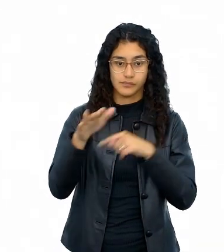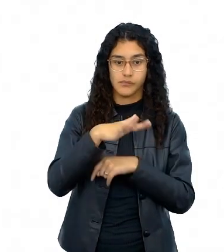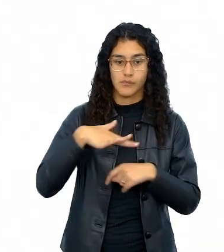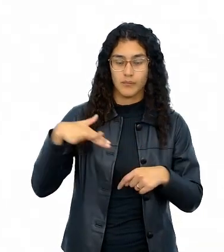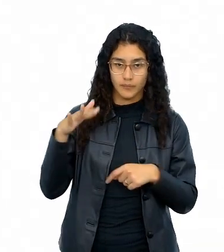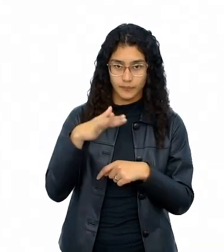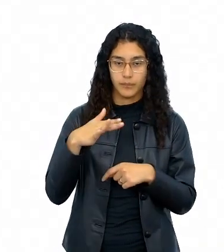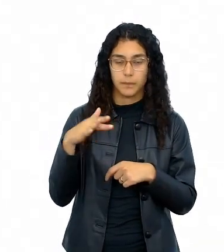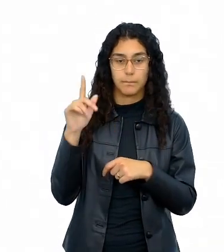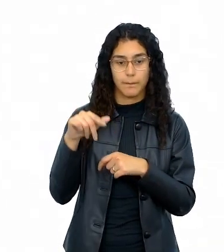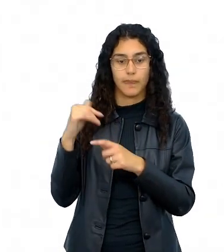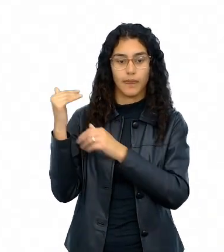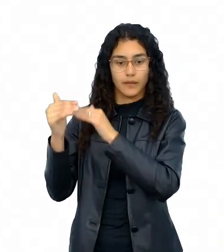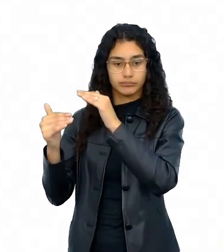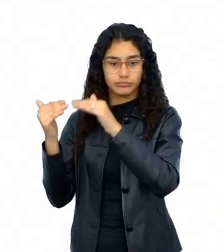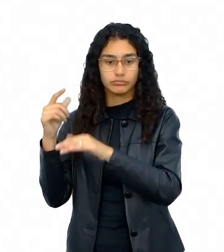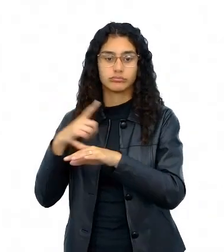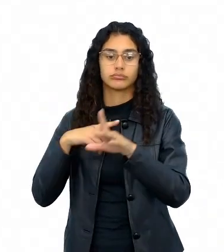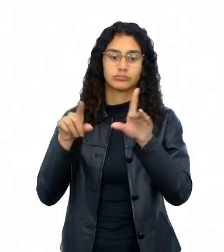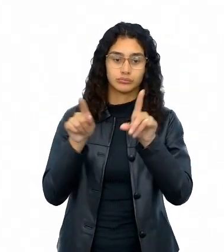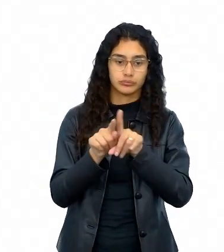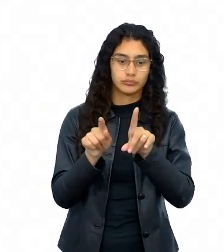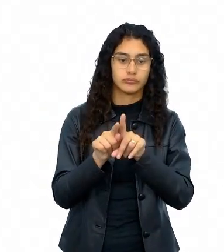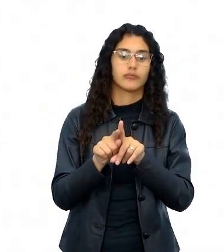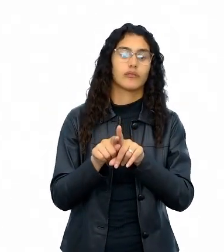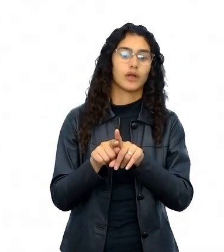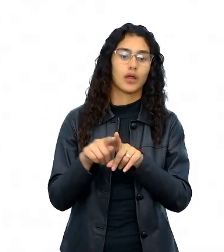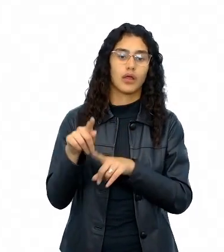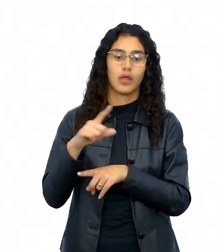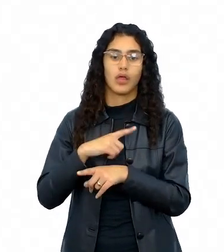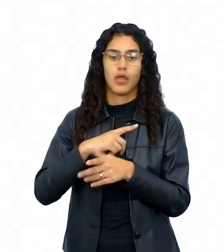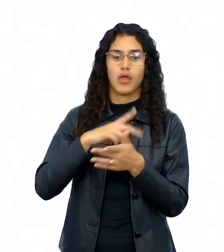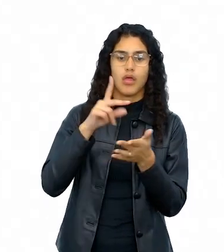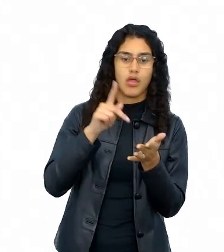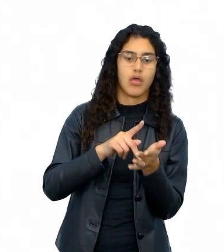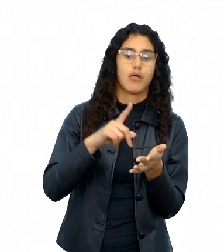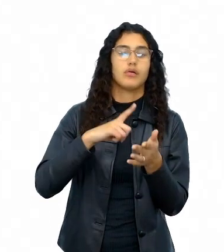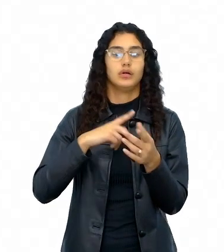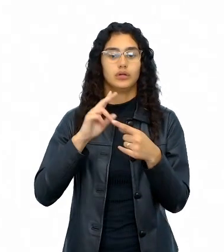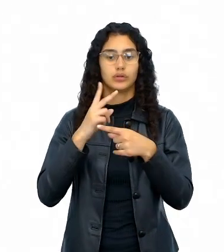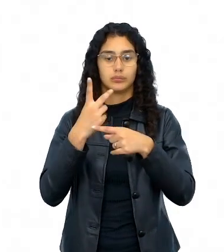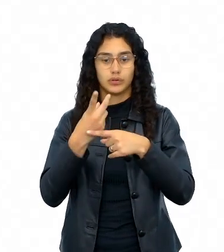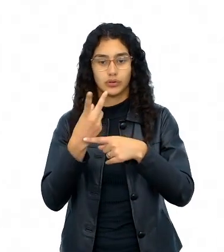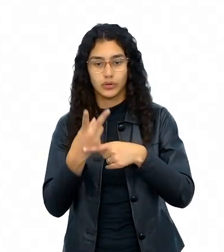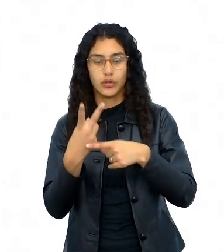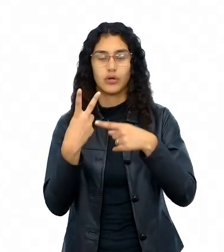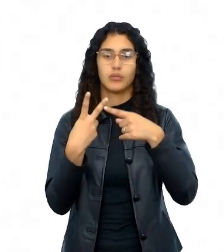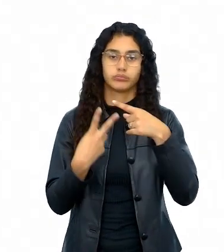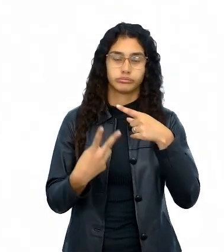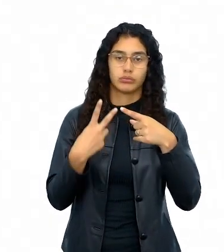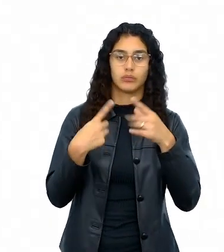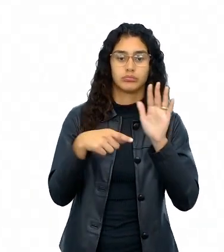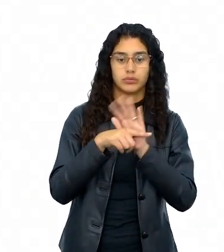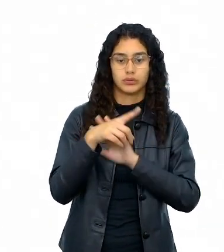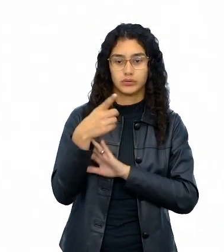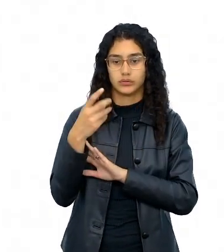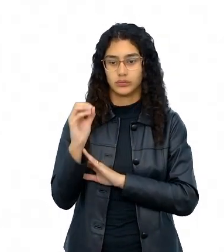espaço, que é aquele S de t, alfa t ao quadrado, sobre 2, mais B0, t, mais